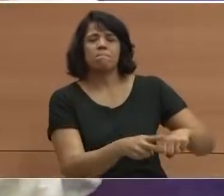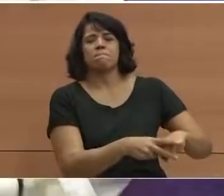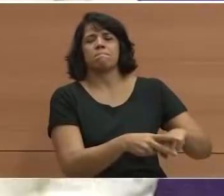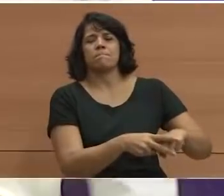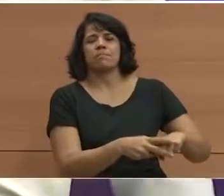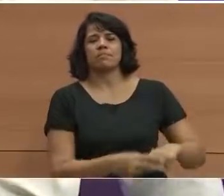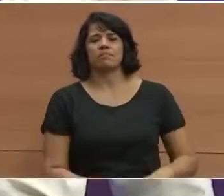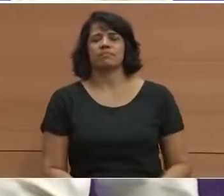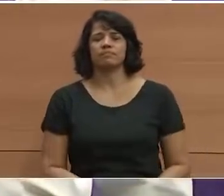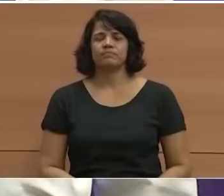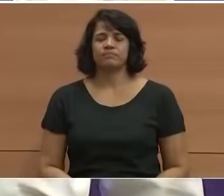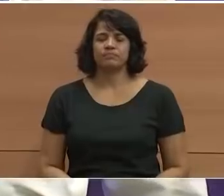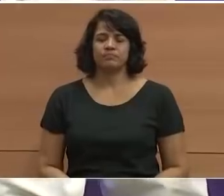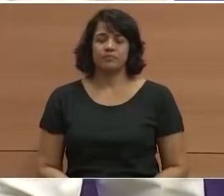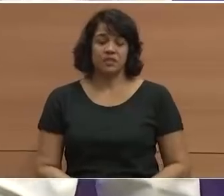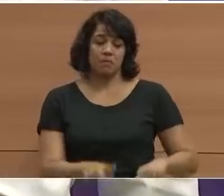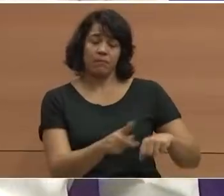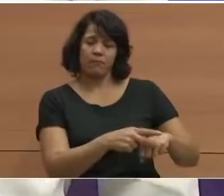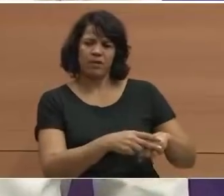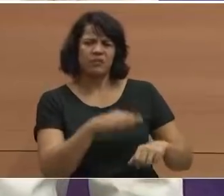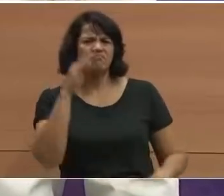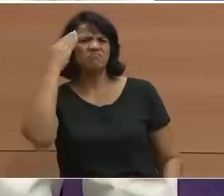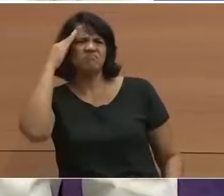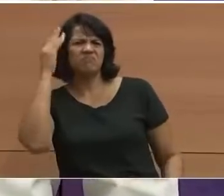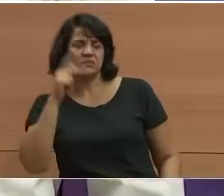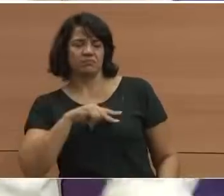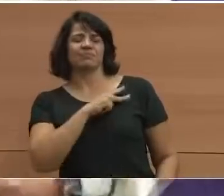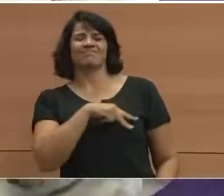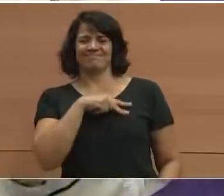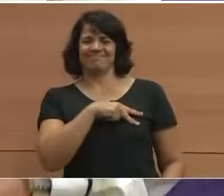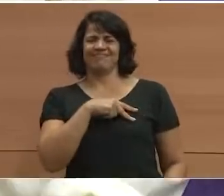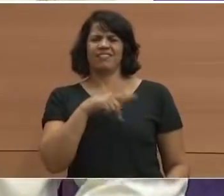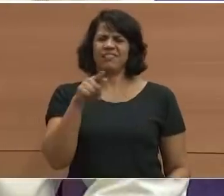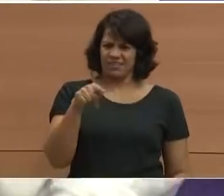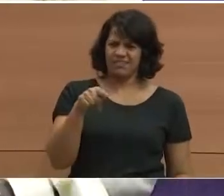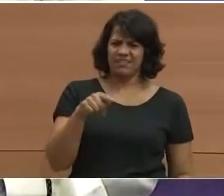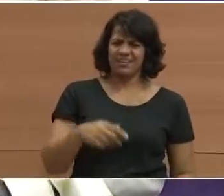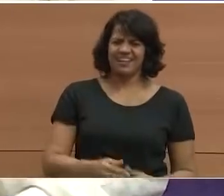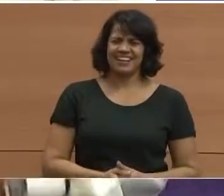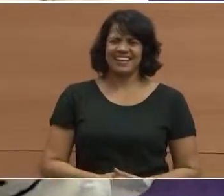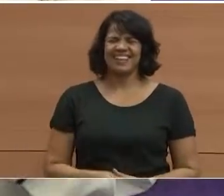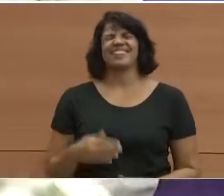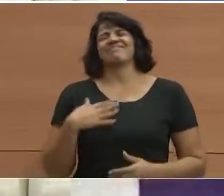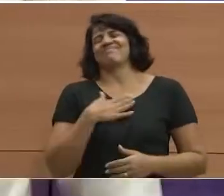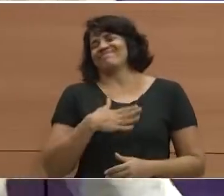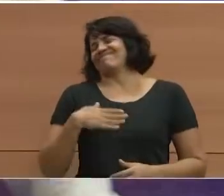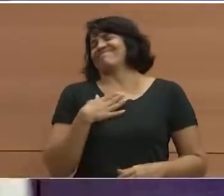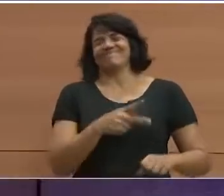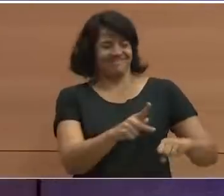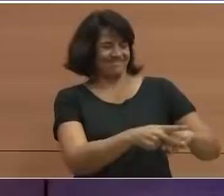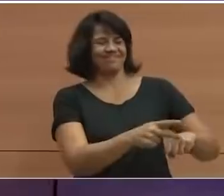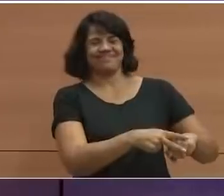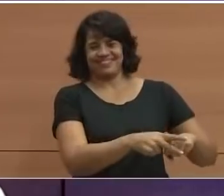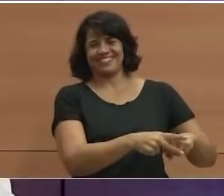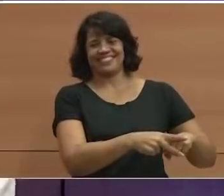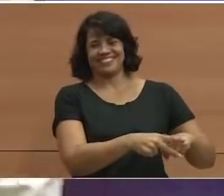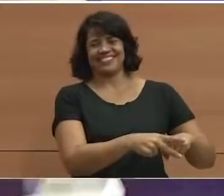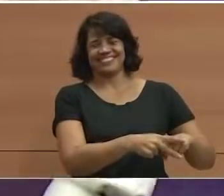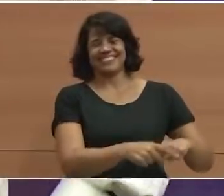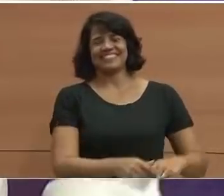desse jeito me lembra Paulo, é ou não é? Estou gostando do Pedro, viu? Estou gostando dele.